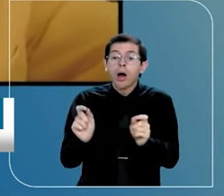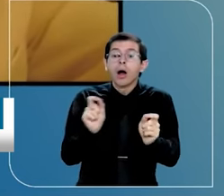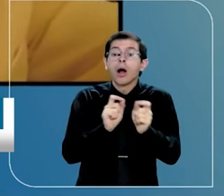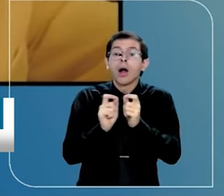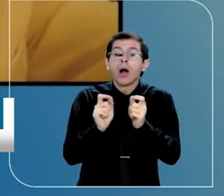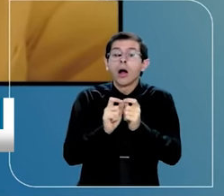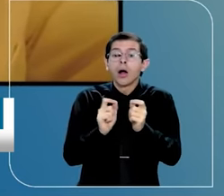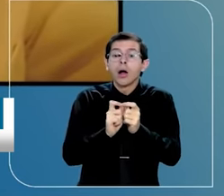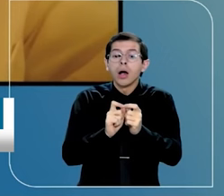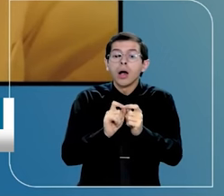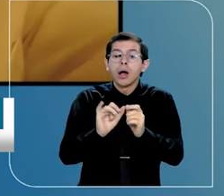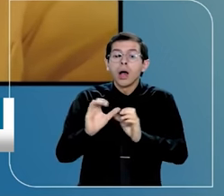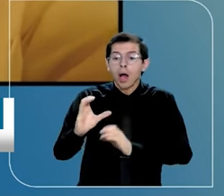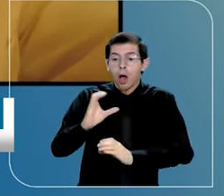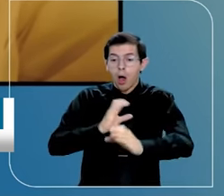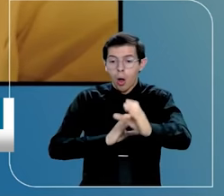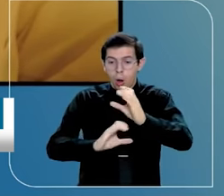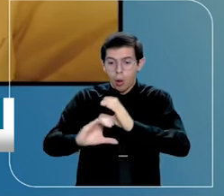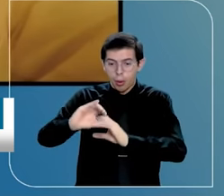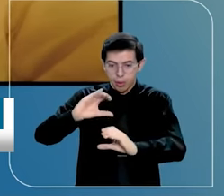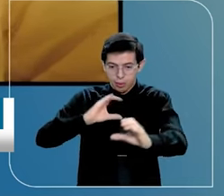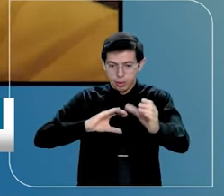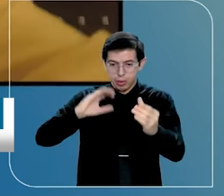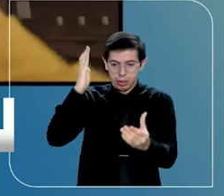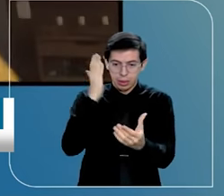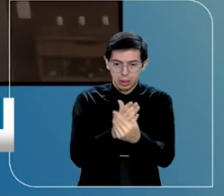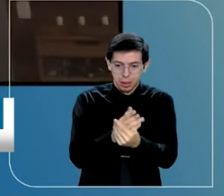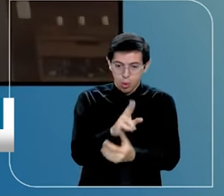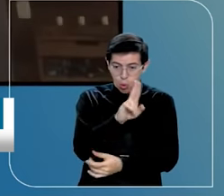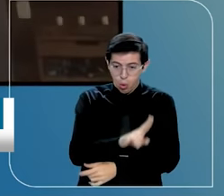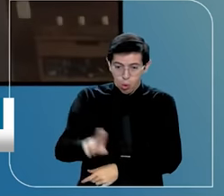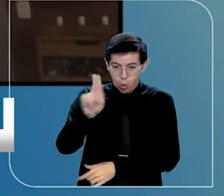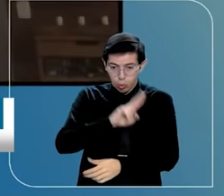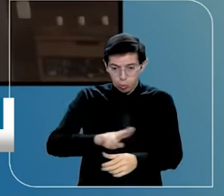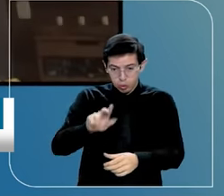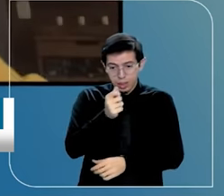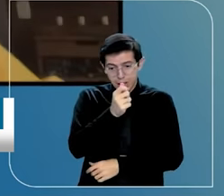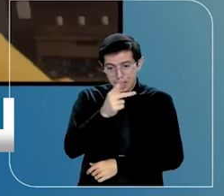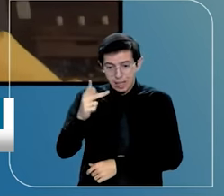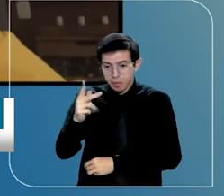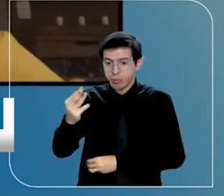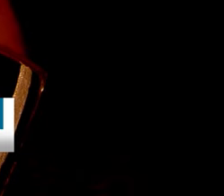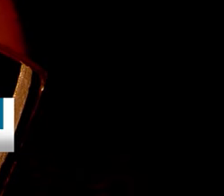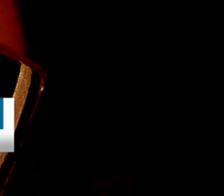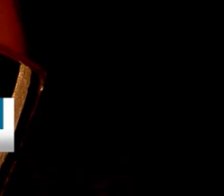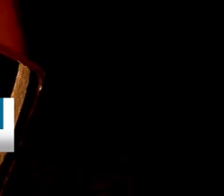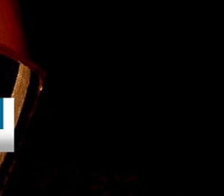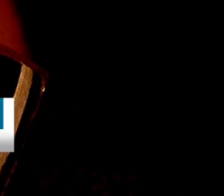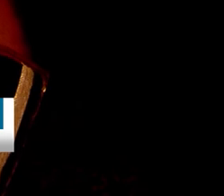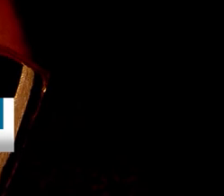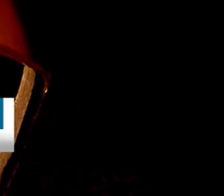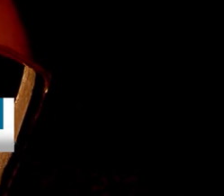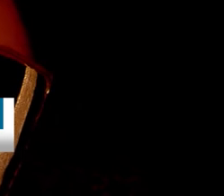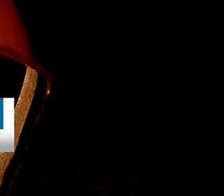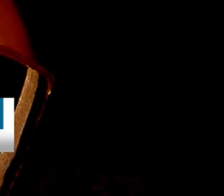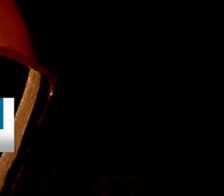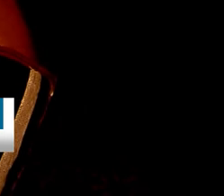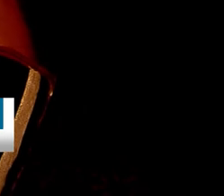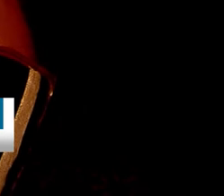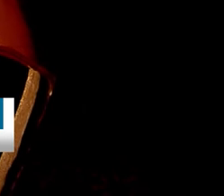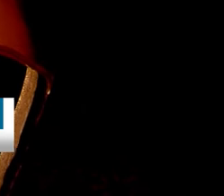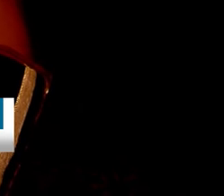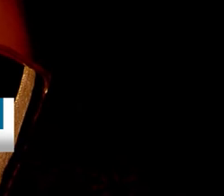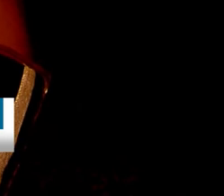intimações sejam comunicadas de forma mais rápida através dos ambientes eletrônicos. A oficiala explicou que